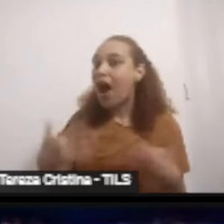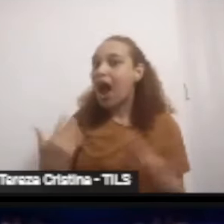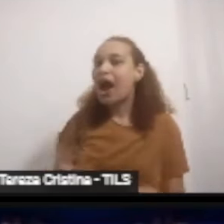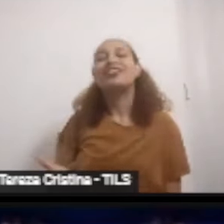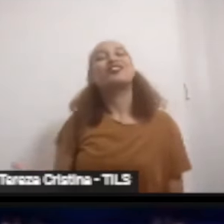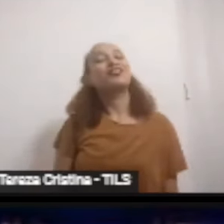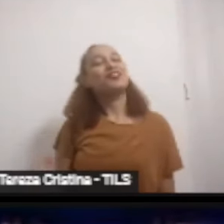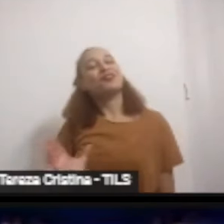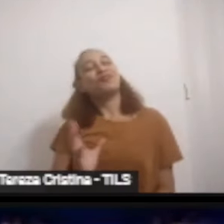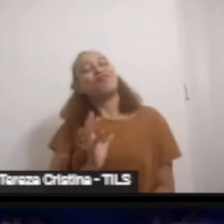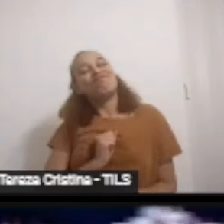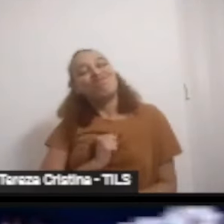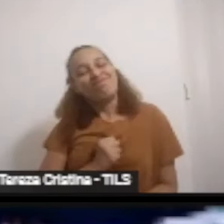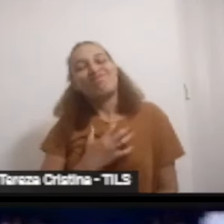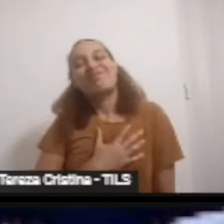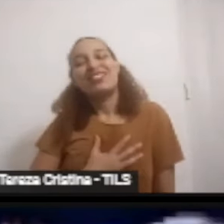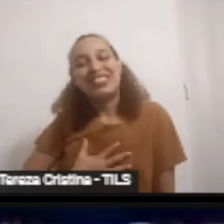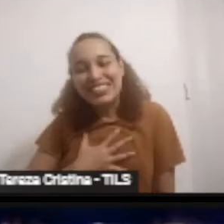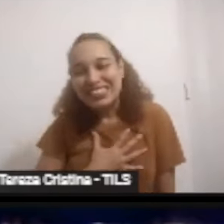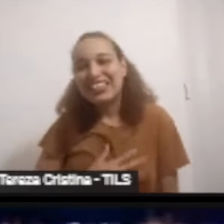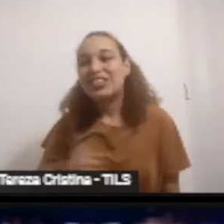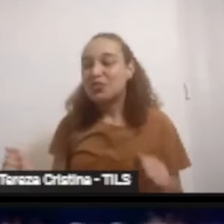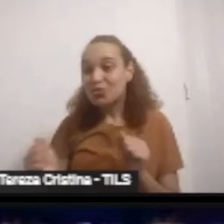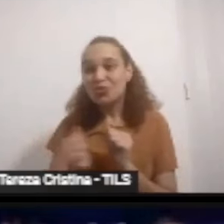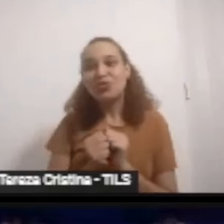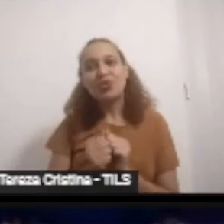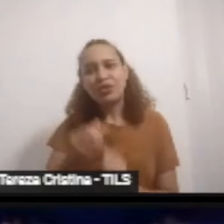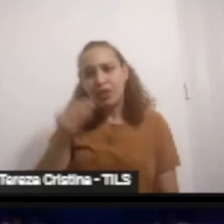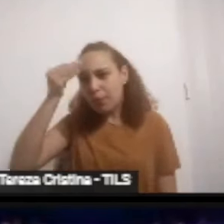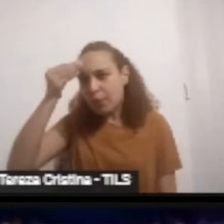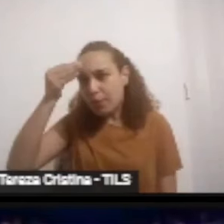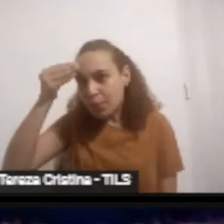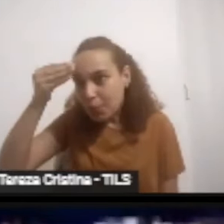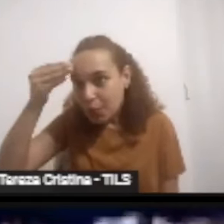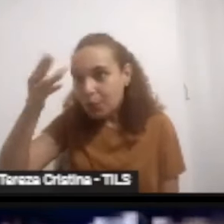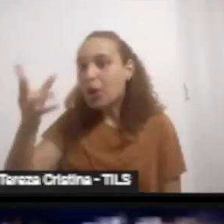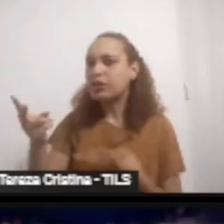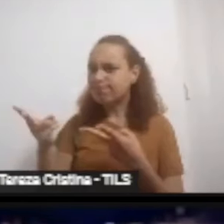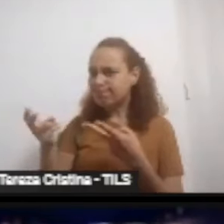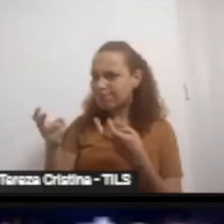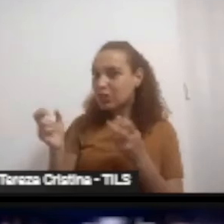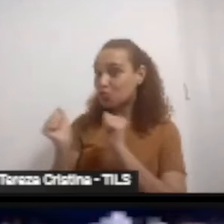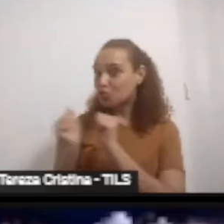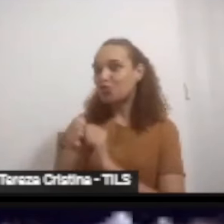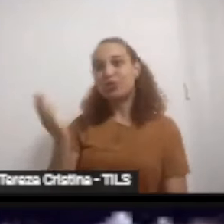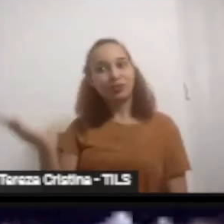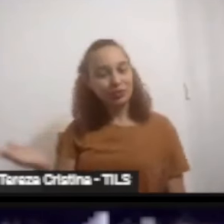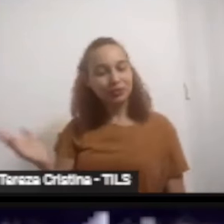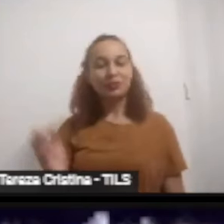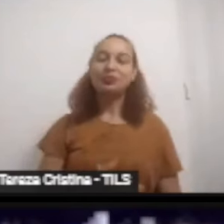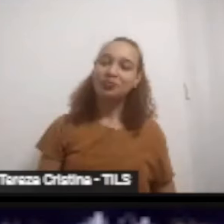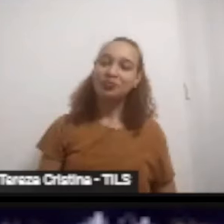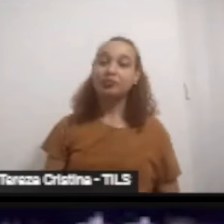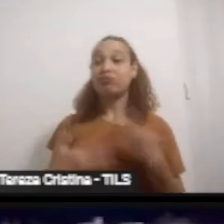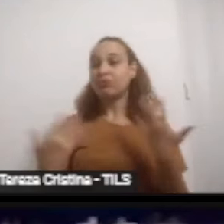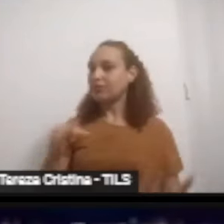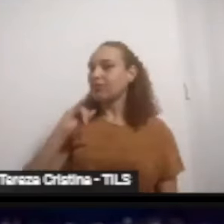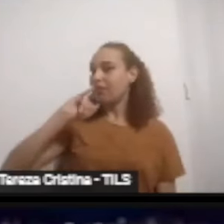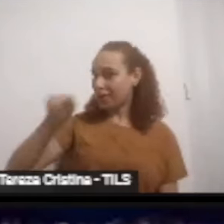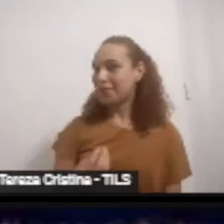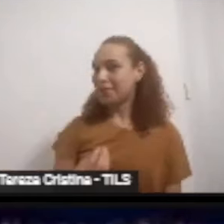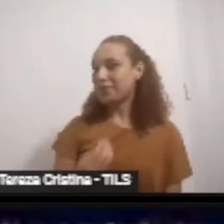uma honra e muito aprendizado quando eu converso com a Carol. Carol, vamos aproveitar só... Você pontuou aqui